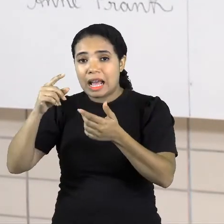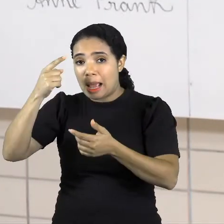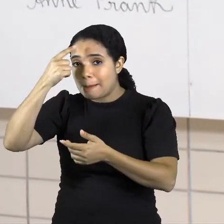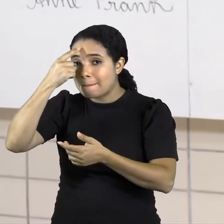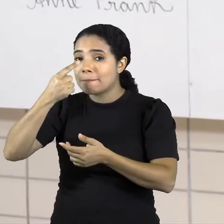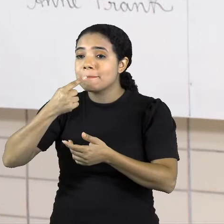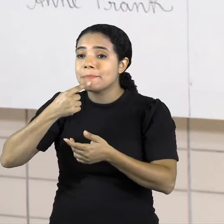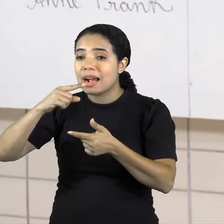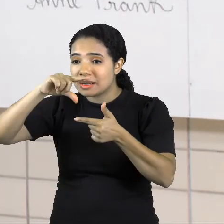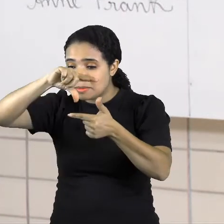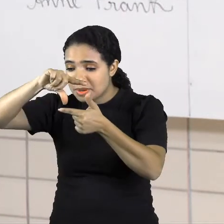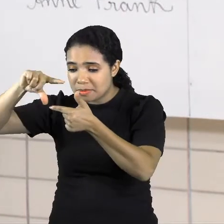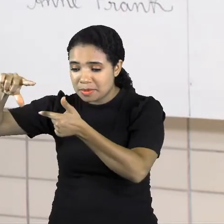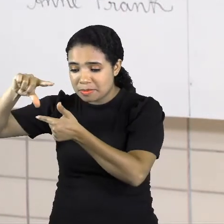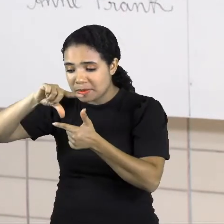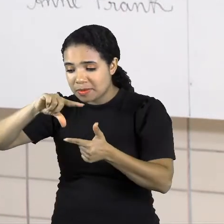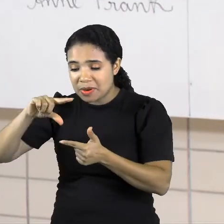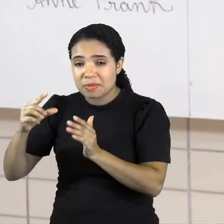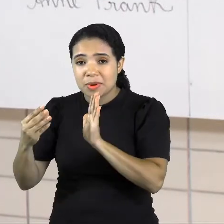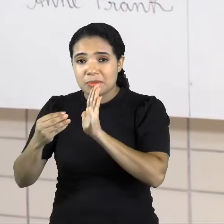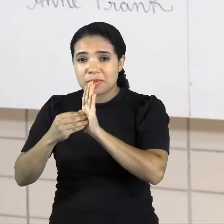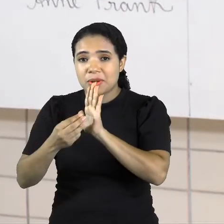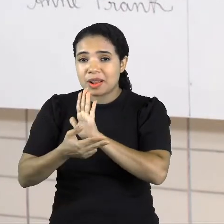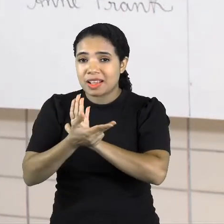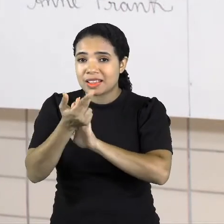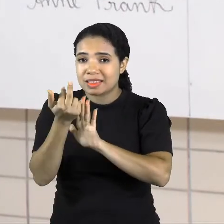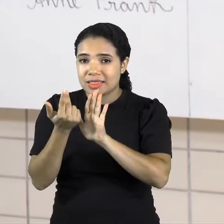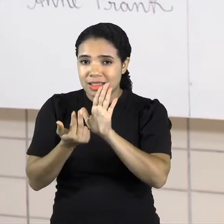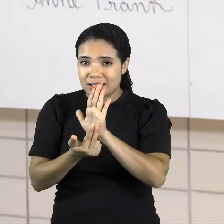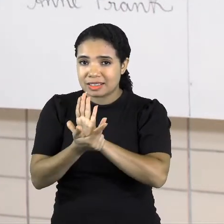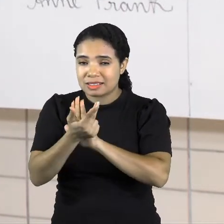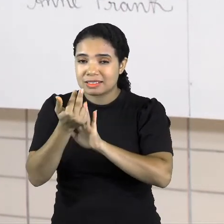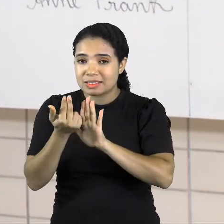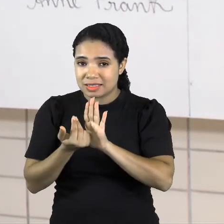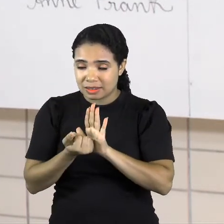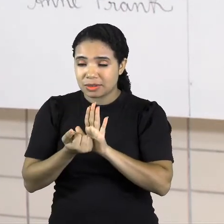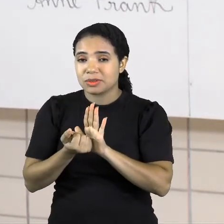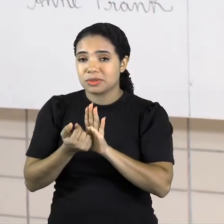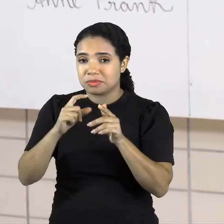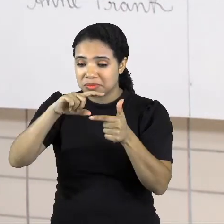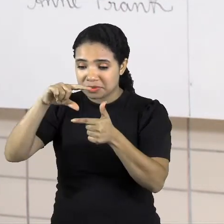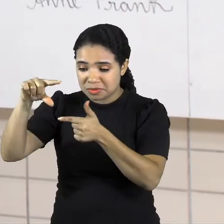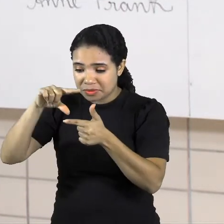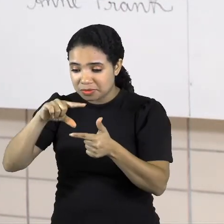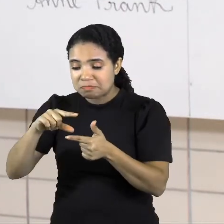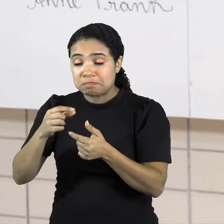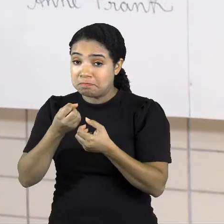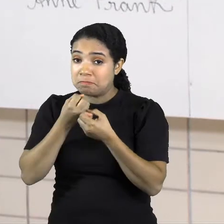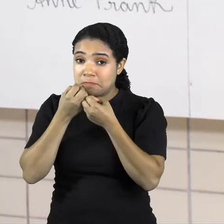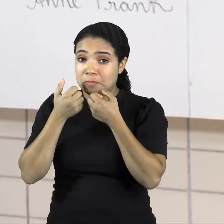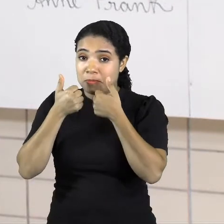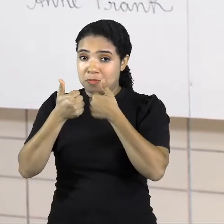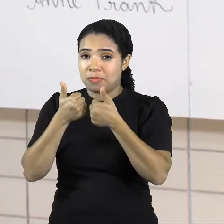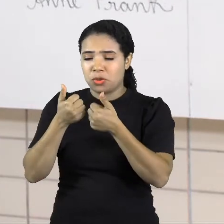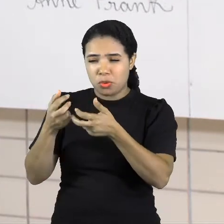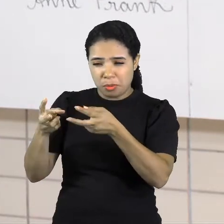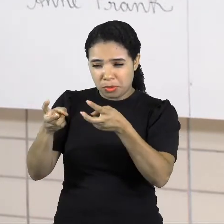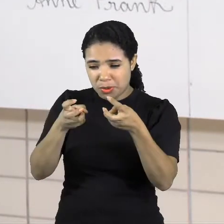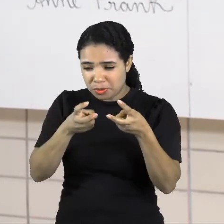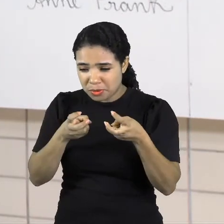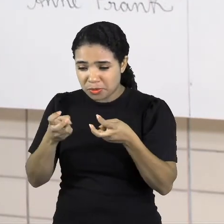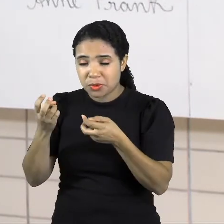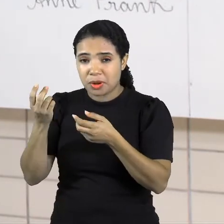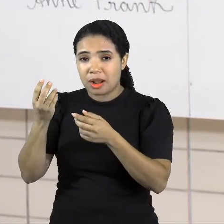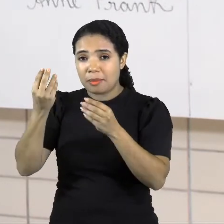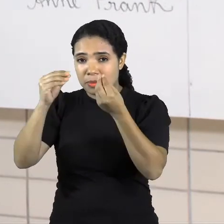imagens, nos desenhos, né? Quem fez a ilustração dele fez muito bem, conseguindo captar. E tem textos também que eles colocam